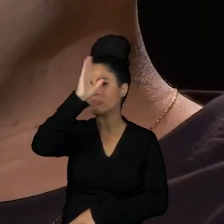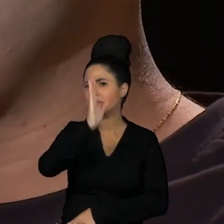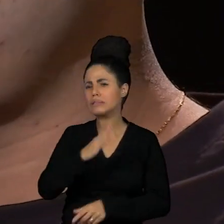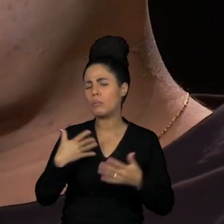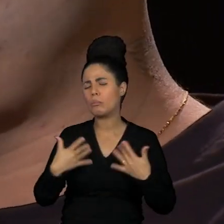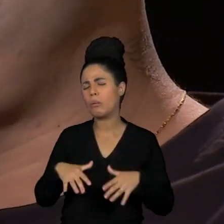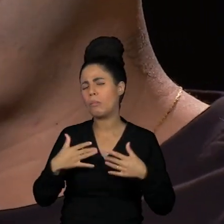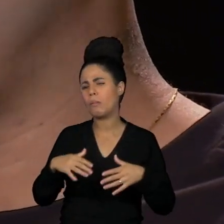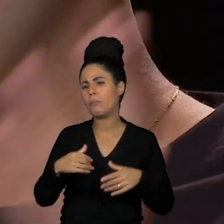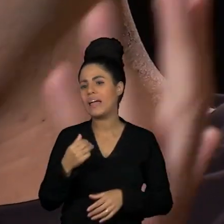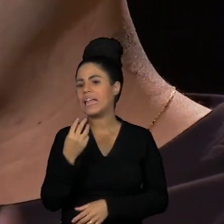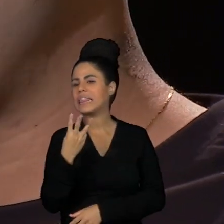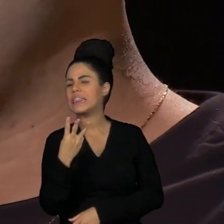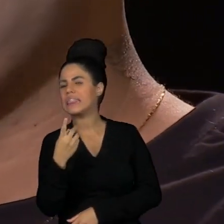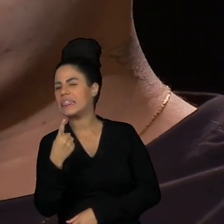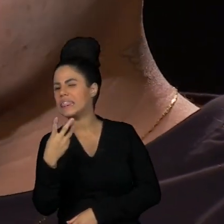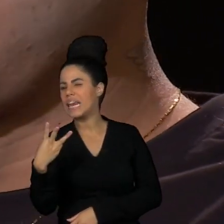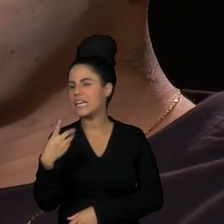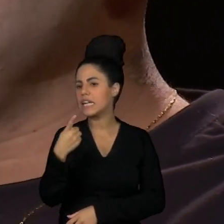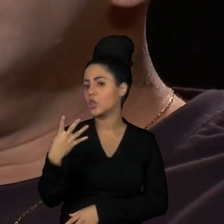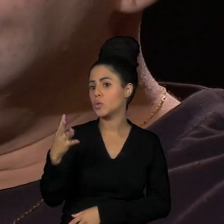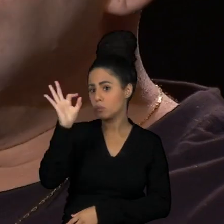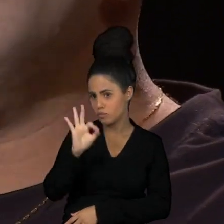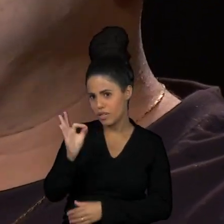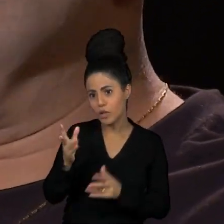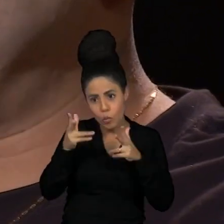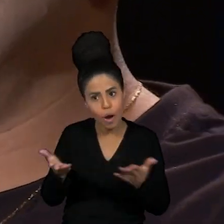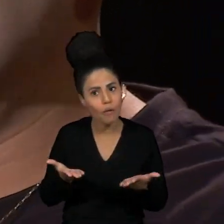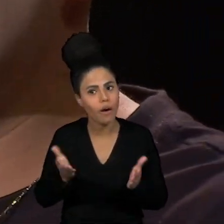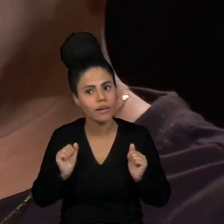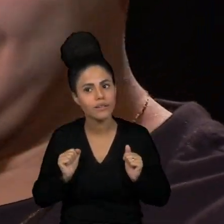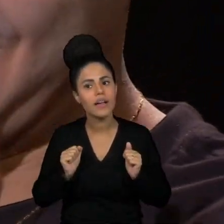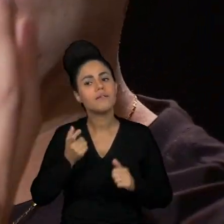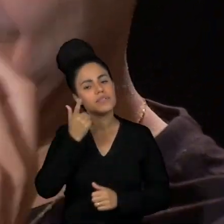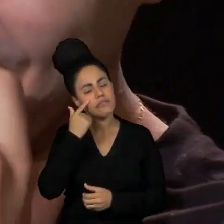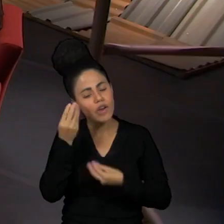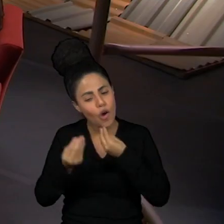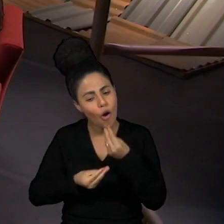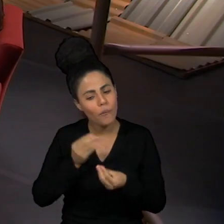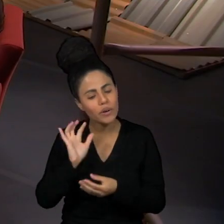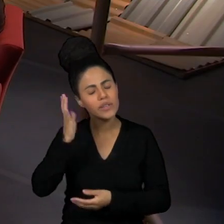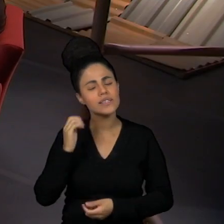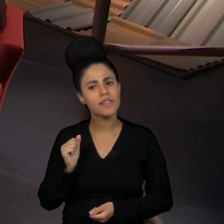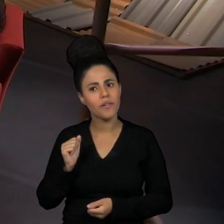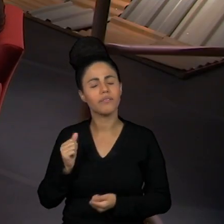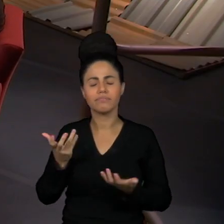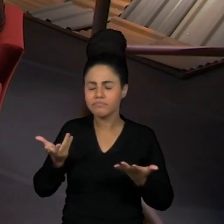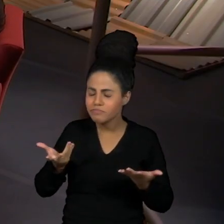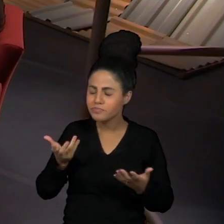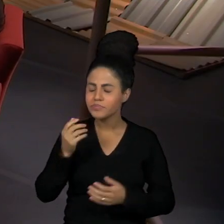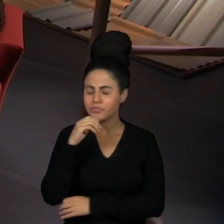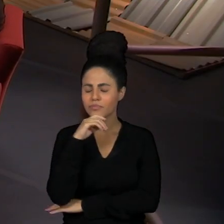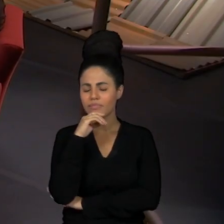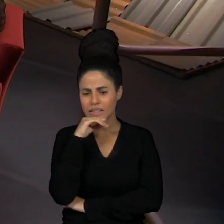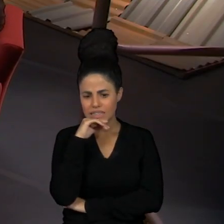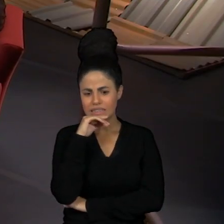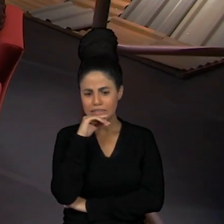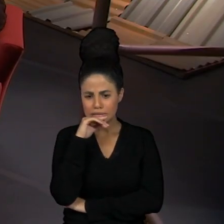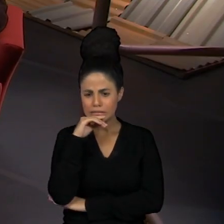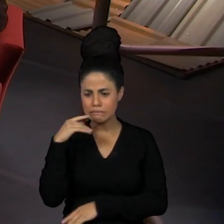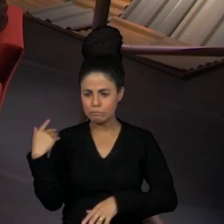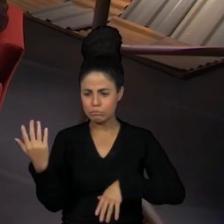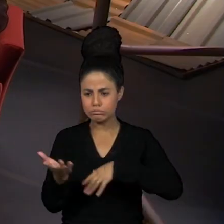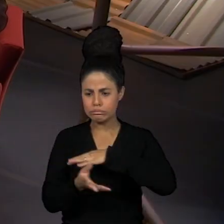uns 13%, 14%, quase o que está agora. Então, pra vocês verem como que o negócio estava louco. E aí foi virando essa